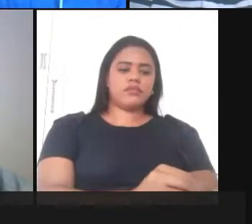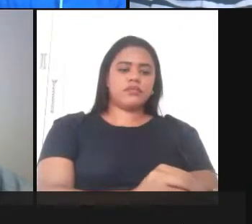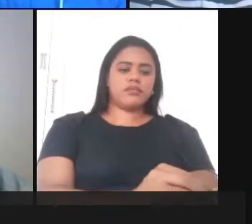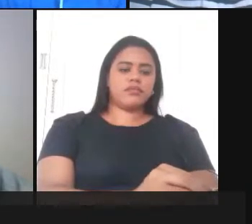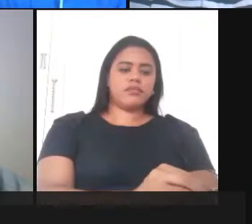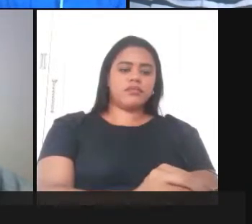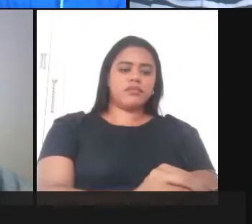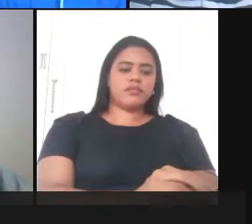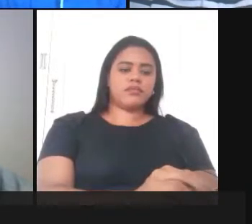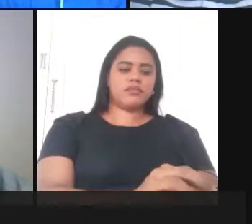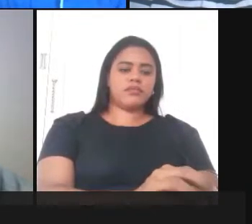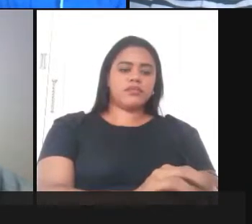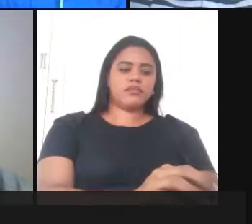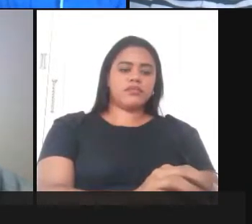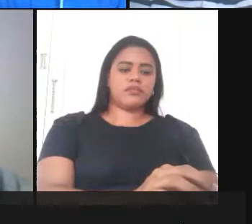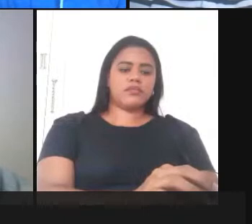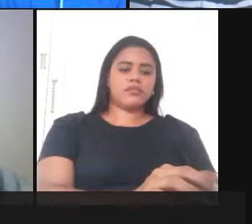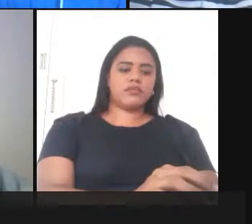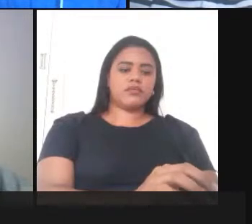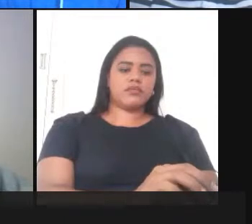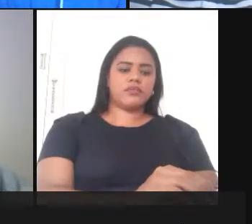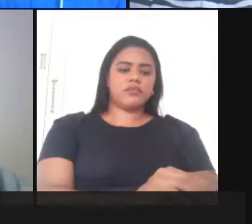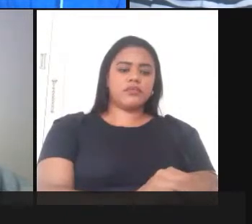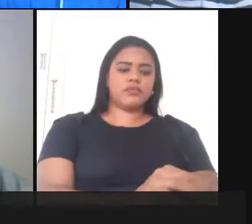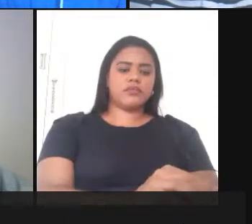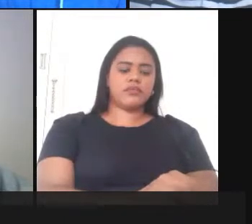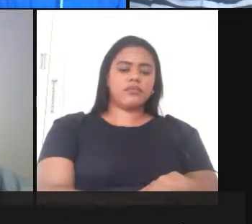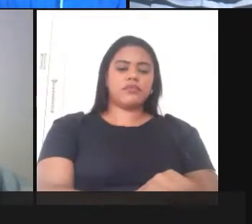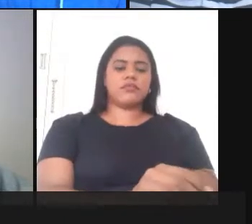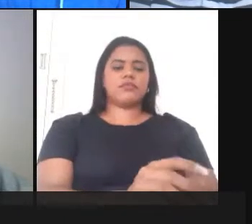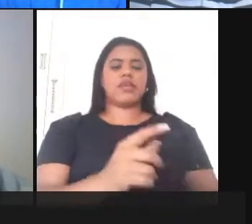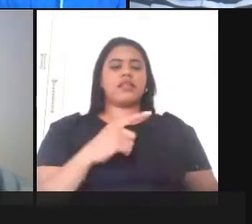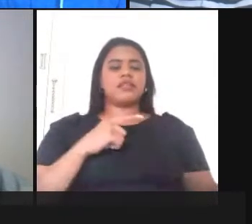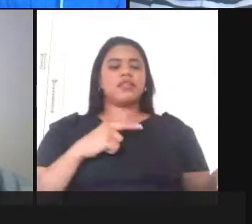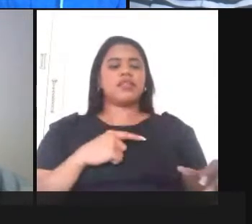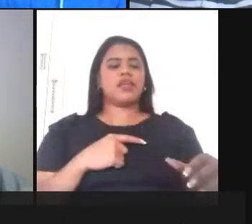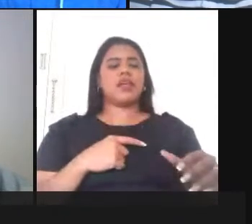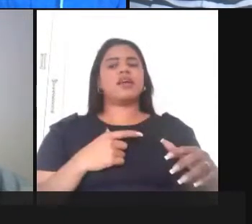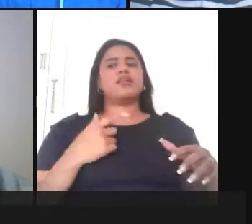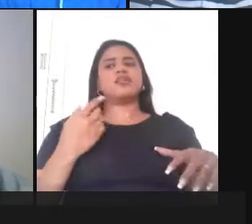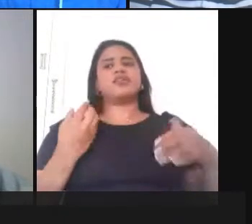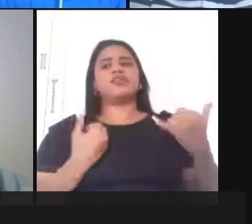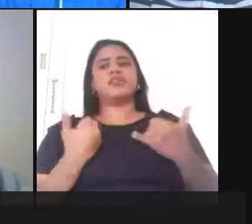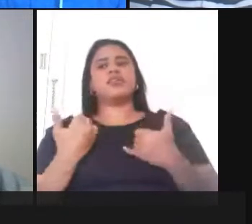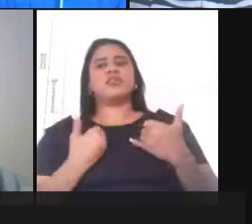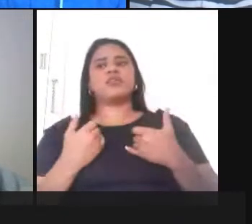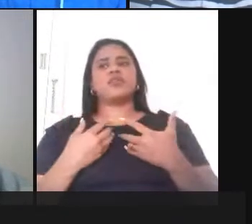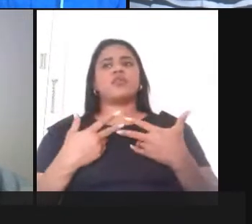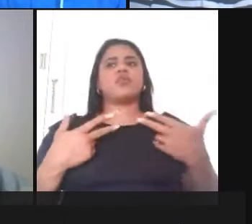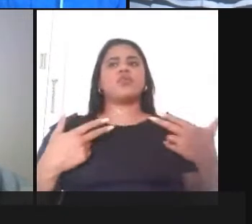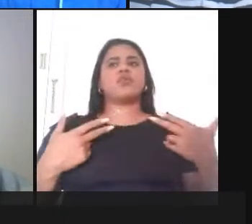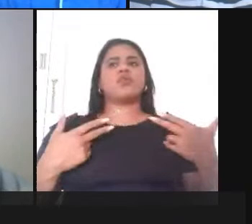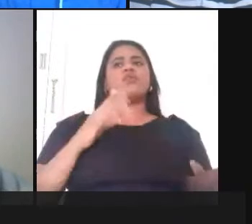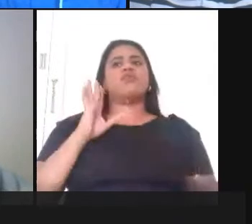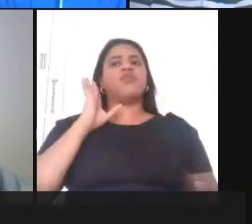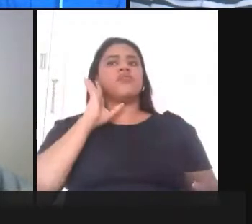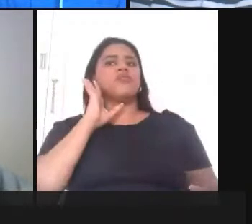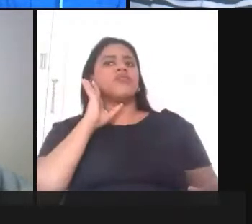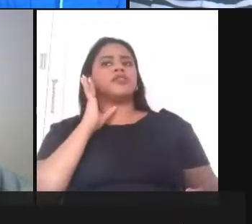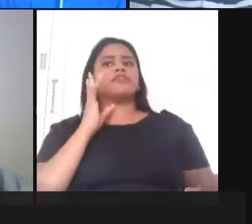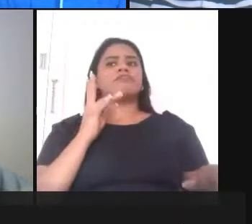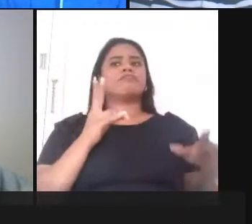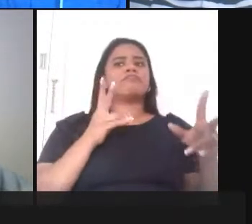tenho ao que vou ouvindo, e a minha percepção do mundo, das conversas que eu tenho, das pessoas que eu